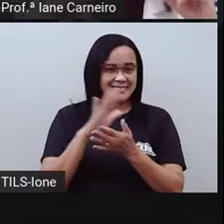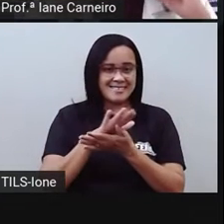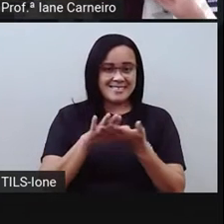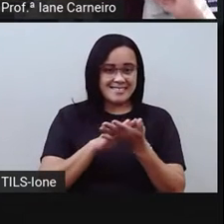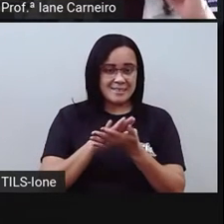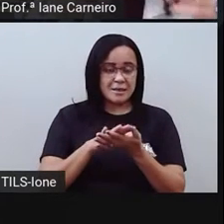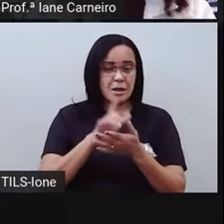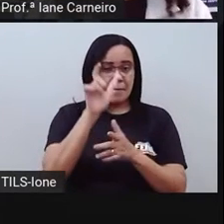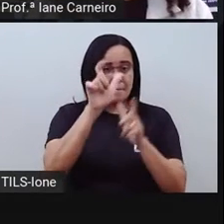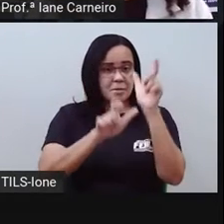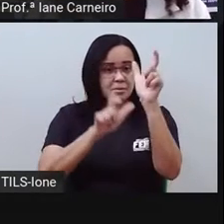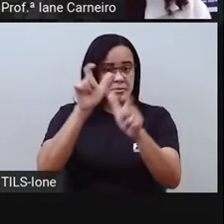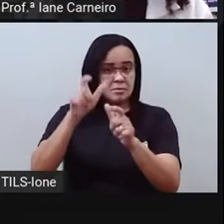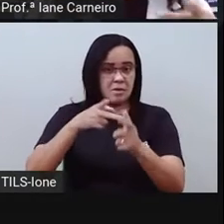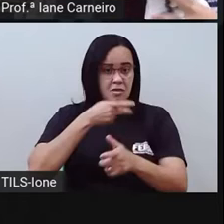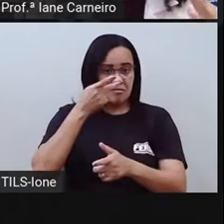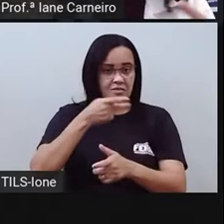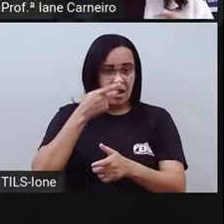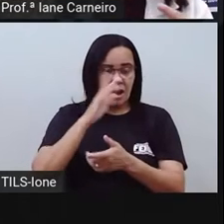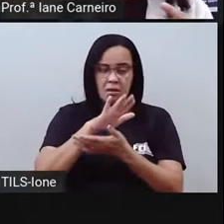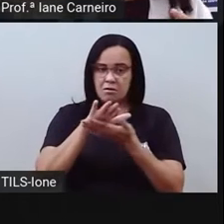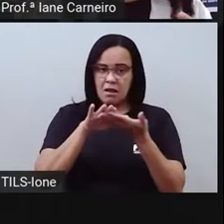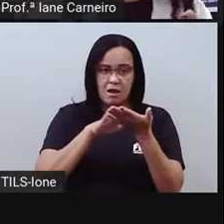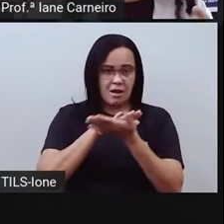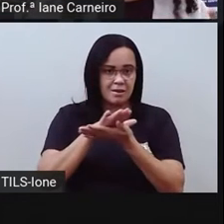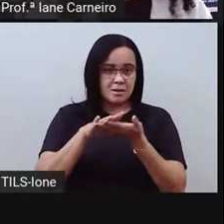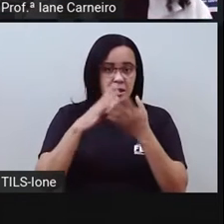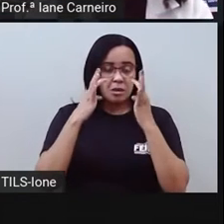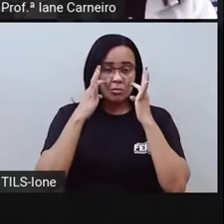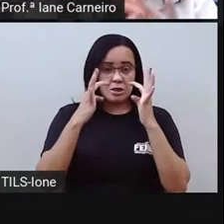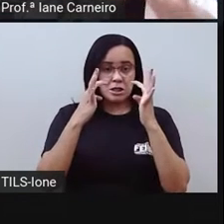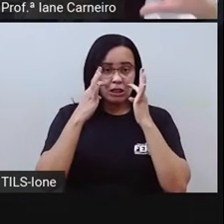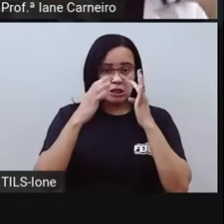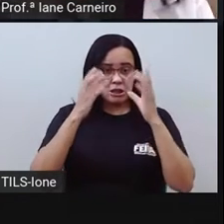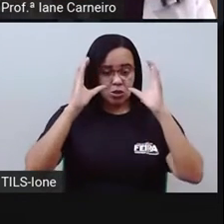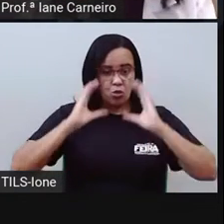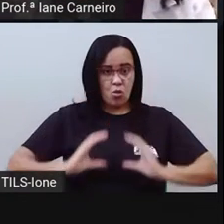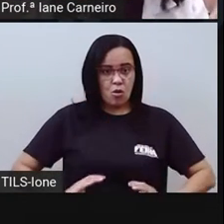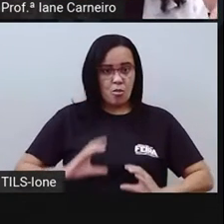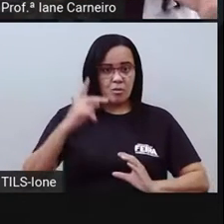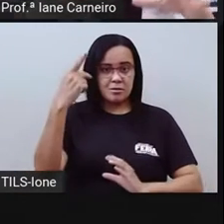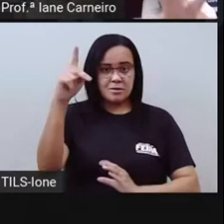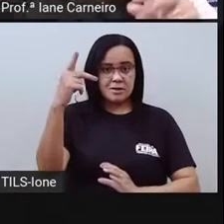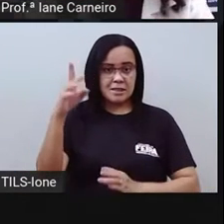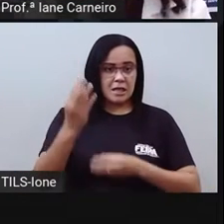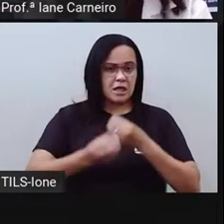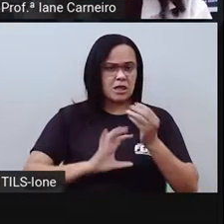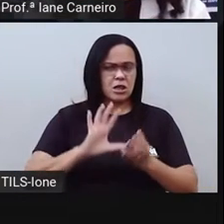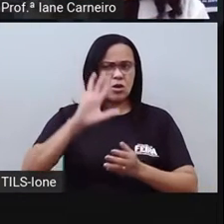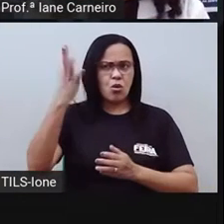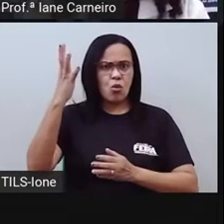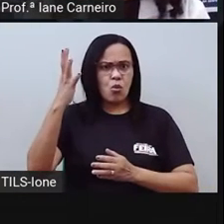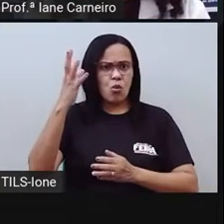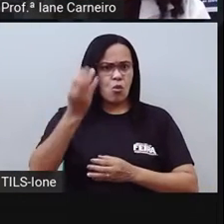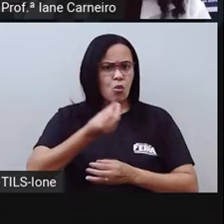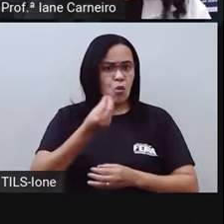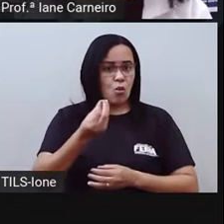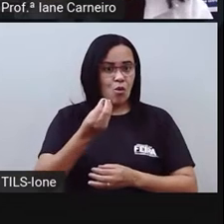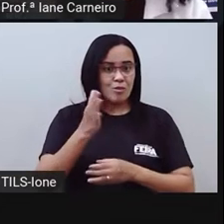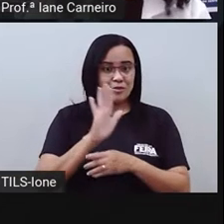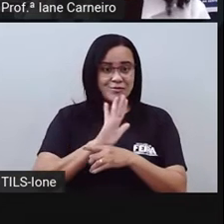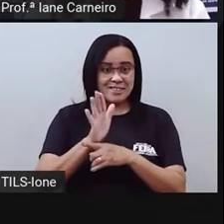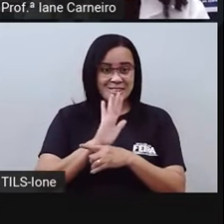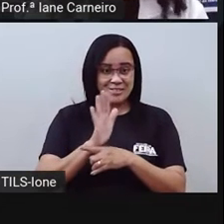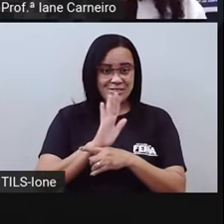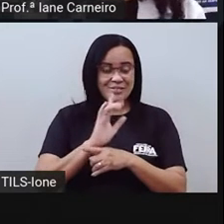não falam. Então, presta bem atenção ao comportamento deles e ao que acontece nesse vídeo, tá certo?